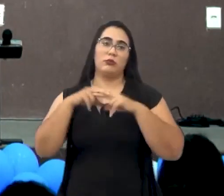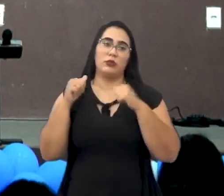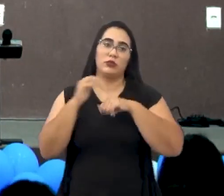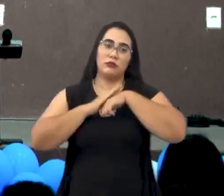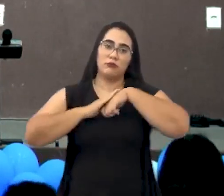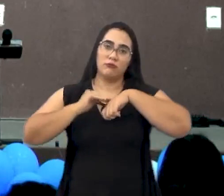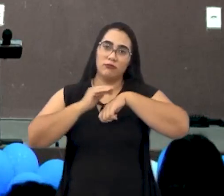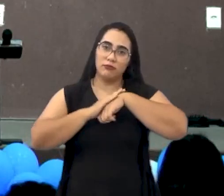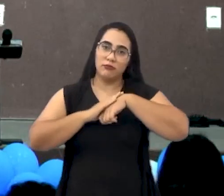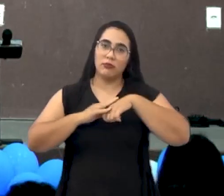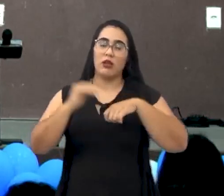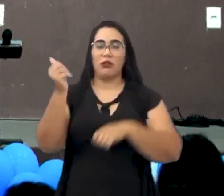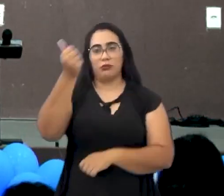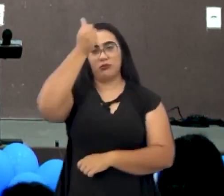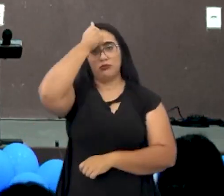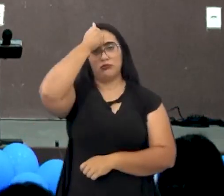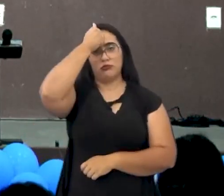arrependa-se.